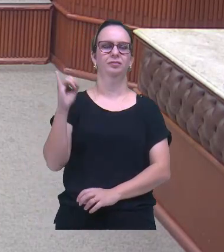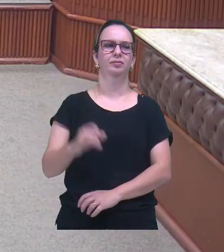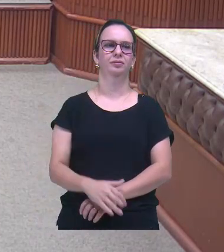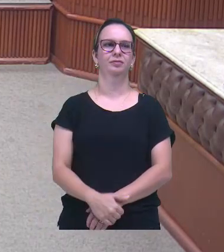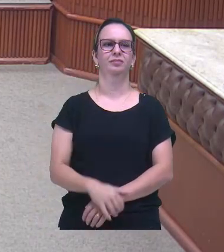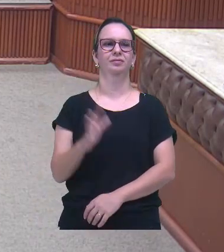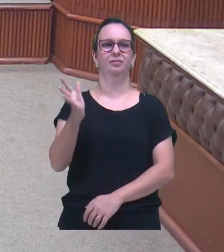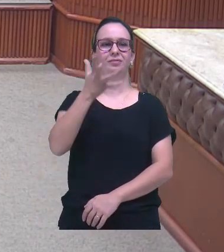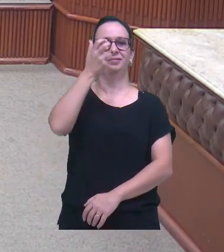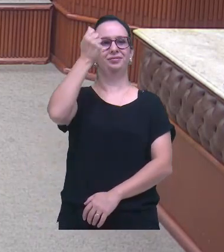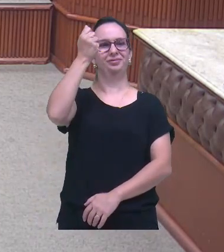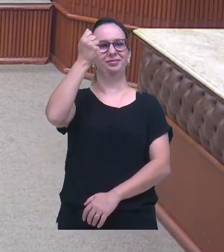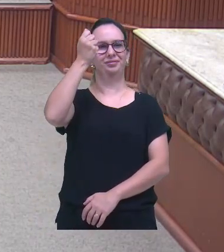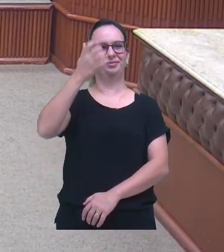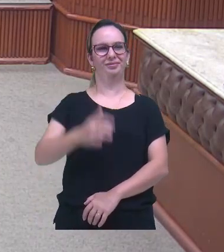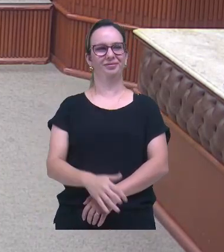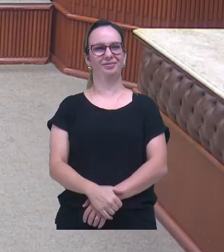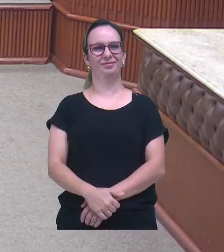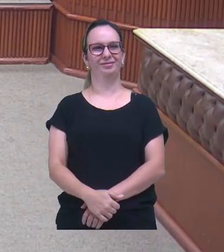Respirem fundo, por favor.